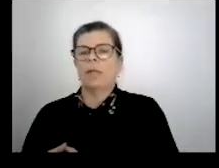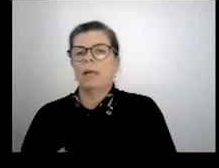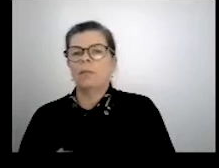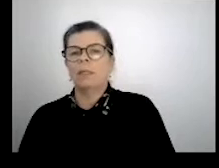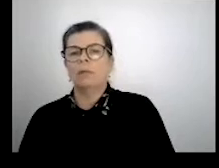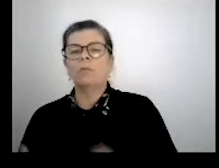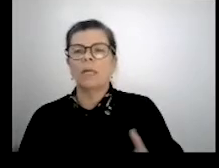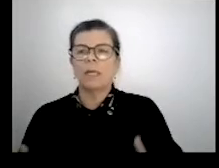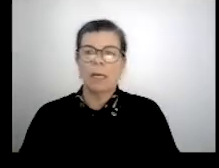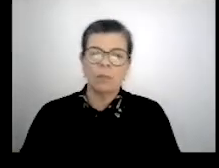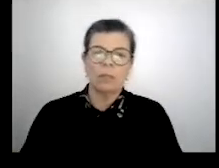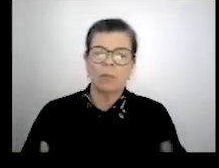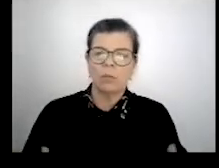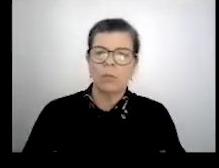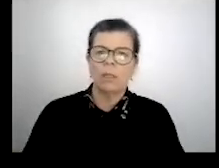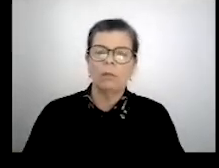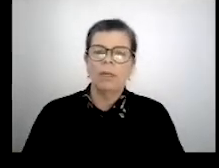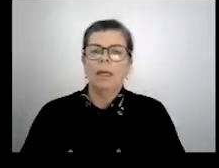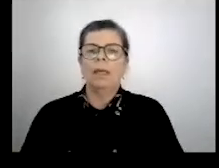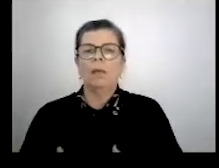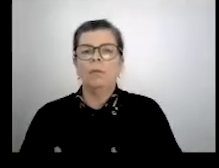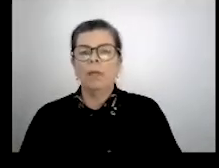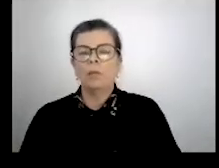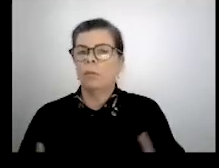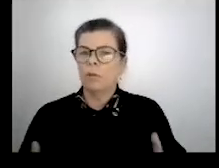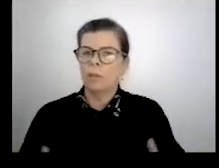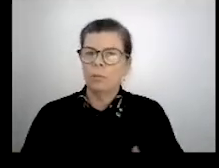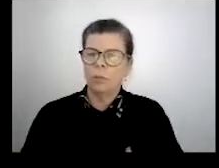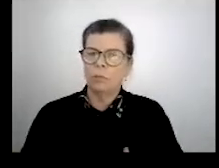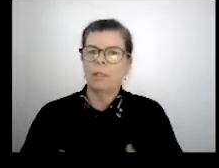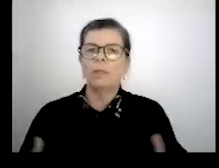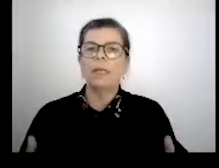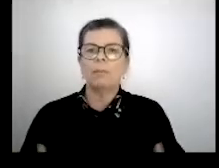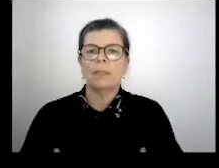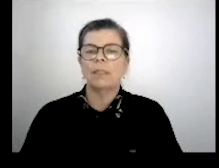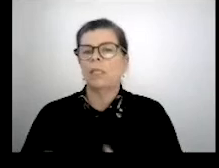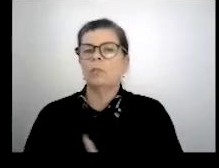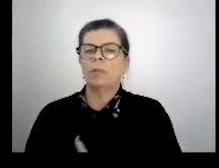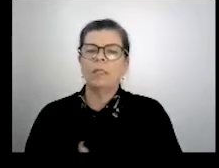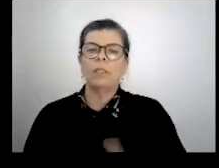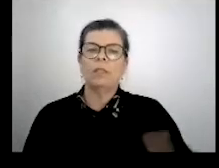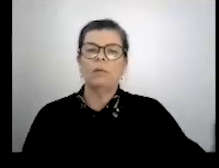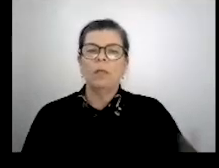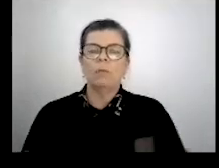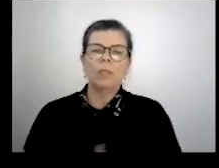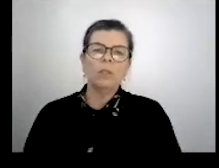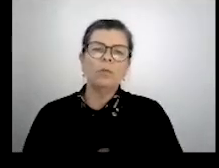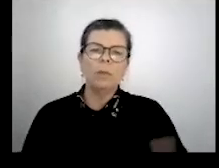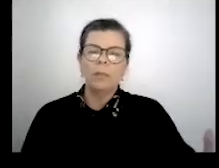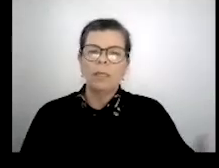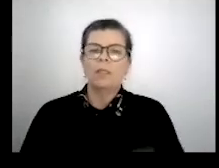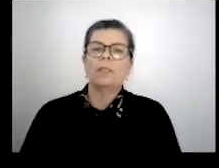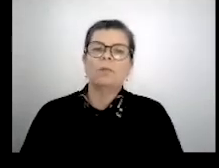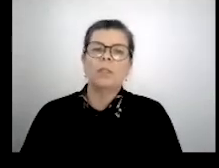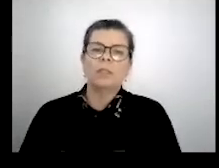então, sabes que um dos gargalos da nossa instituição é realmente o bloco cirúrgico, que não tem capacidade, com grande nível, grande